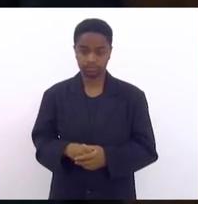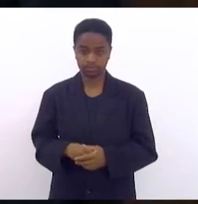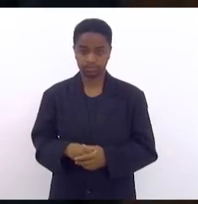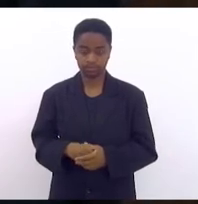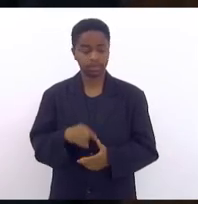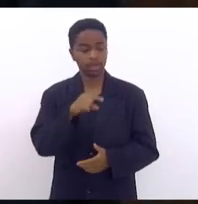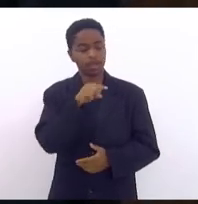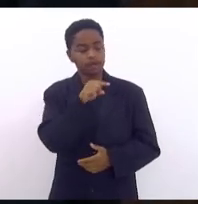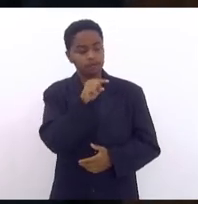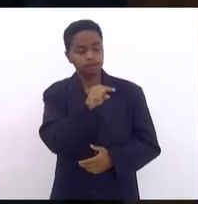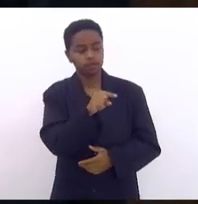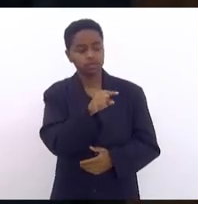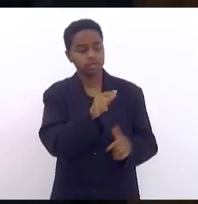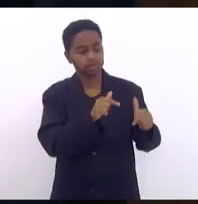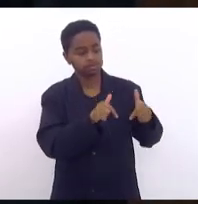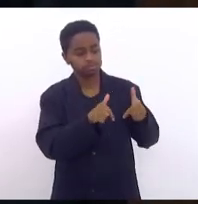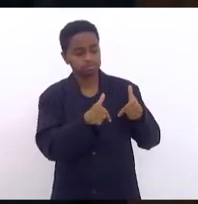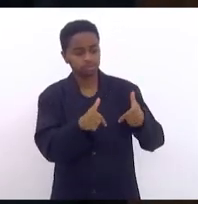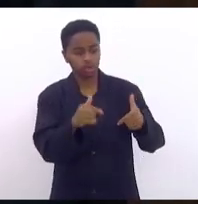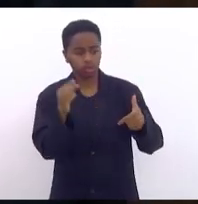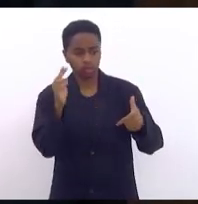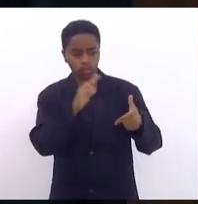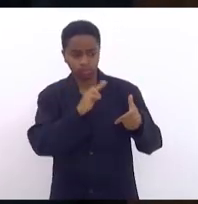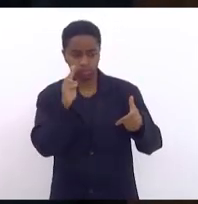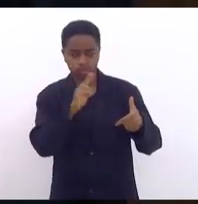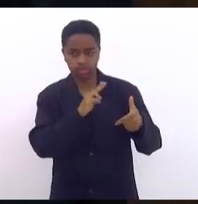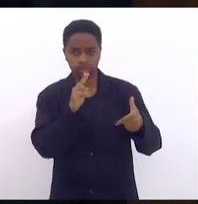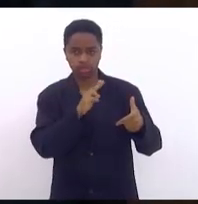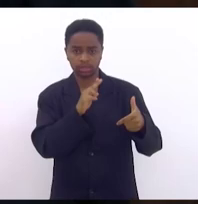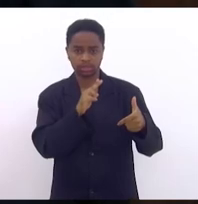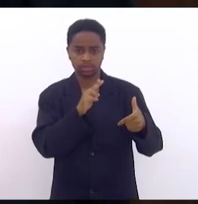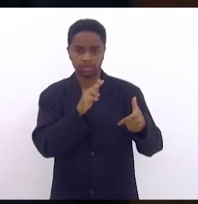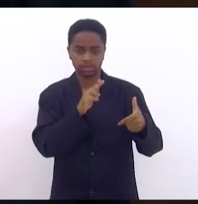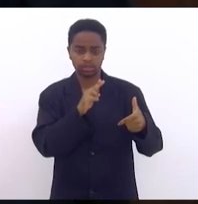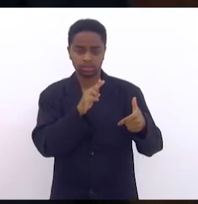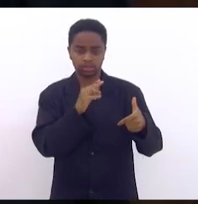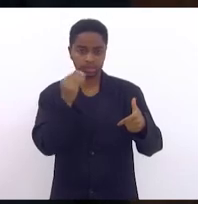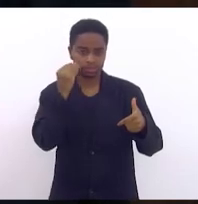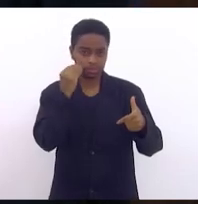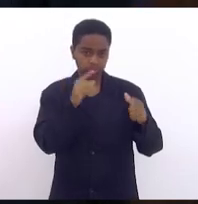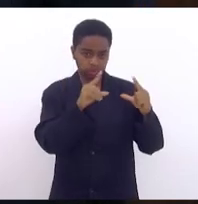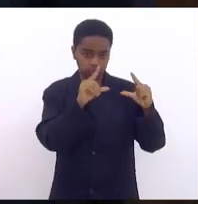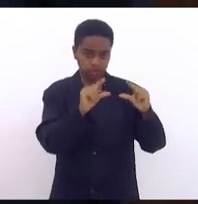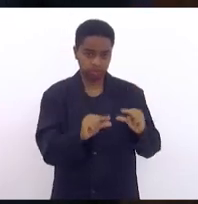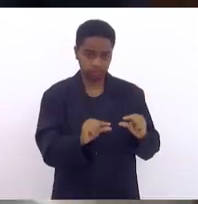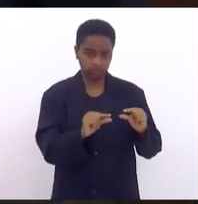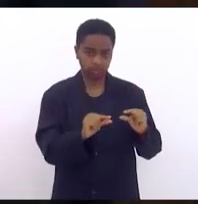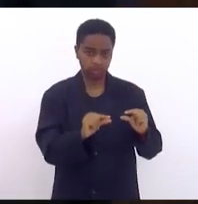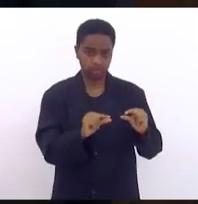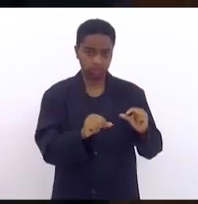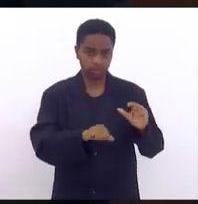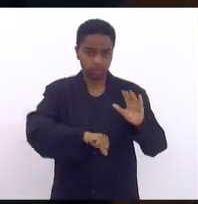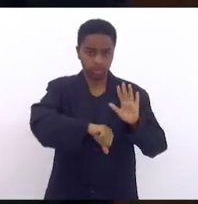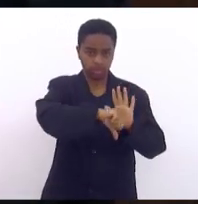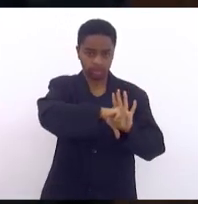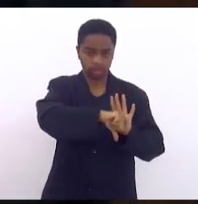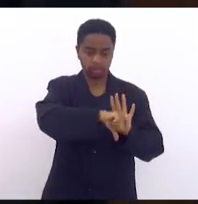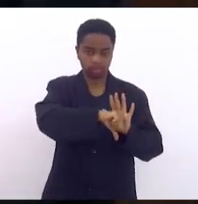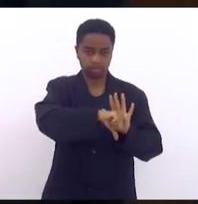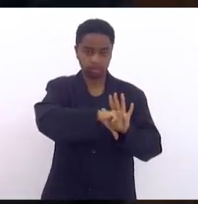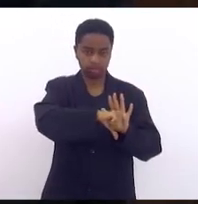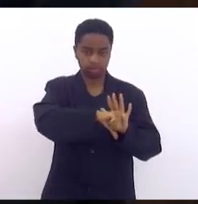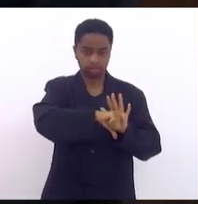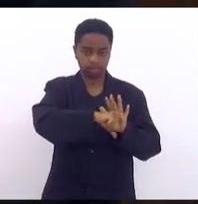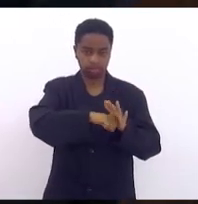o senhor vai tomar alguma medida emergencial para diminuir a criminalidade